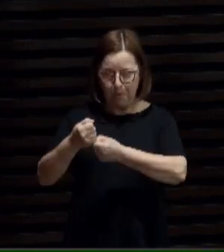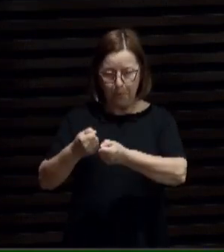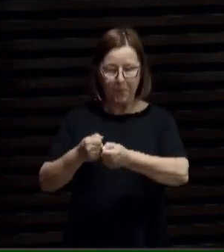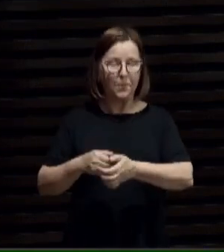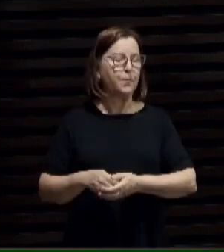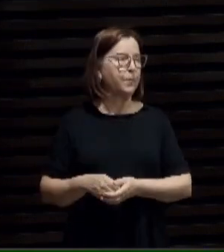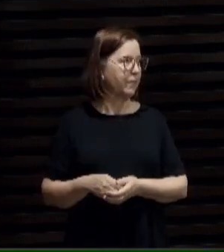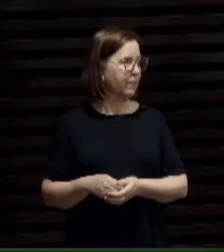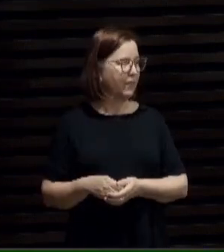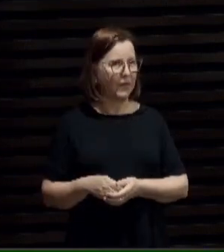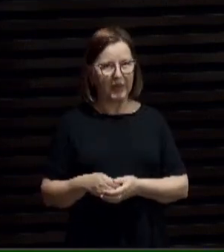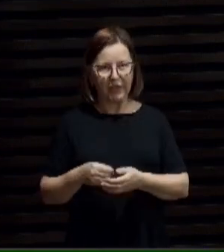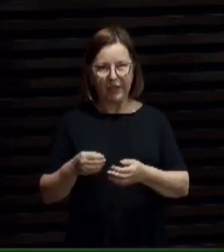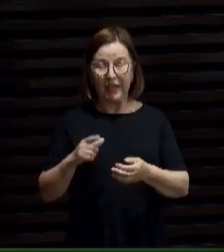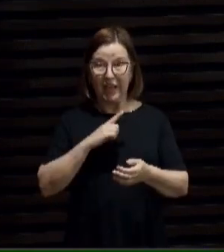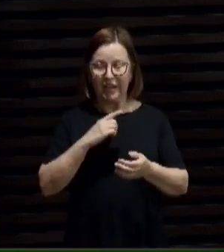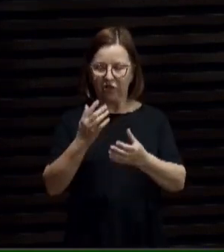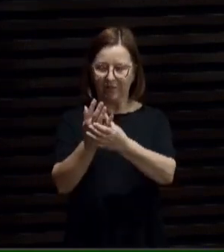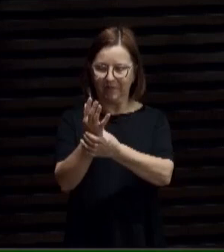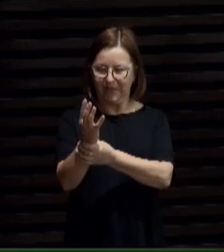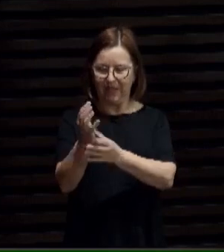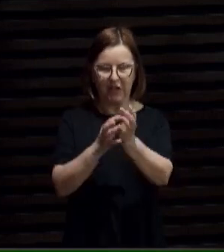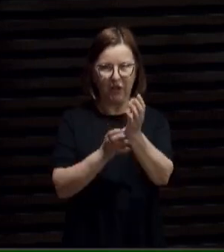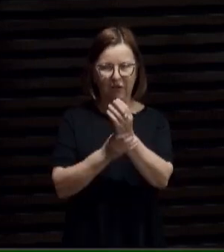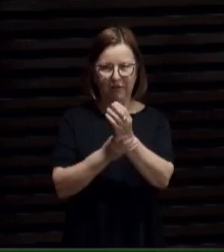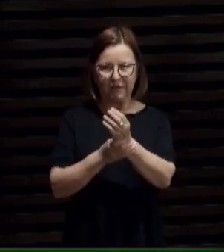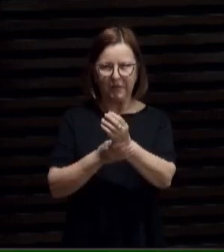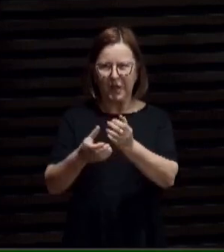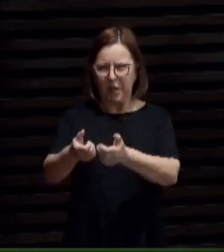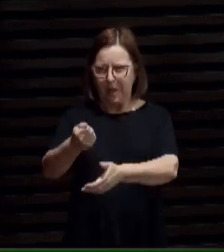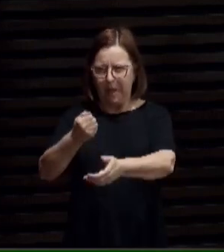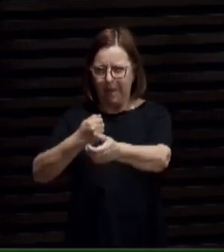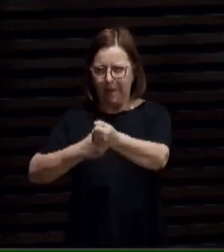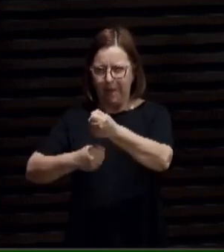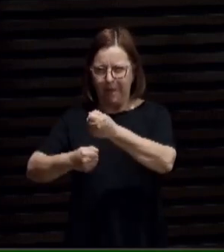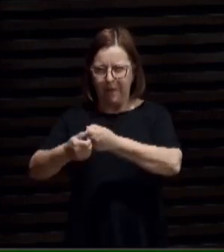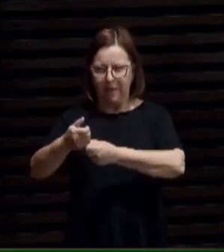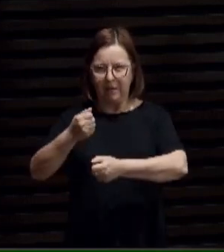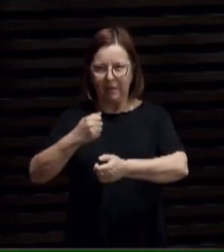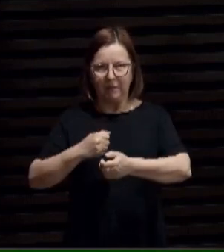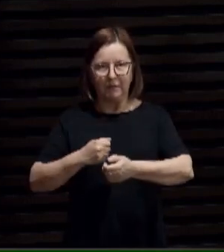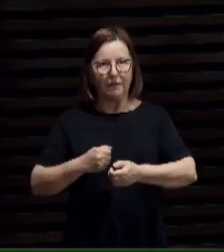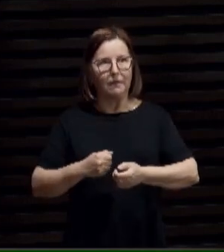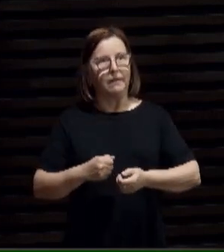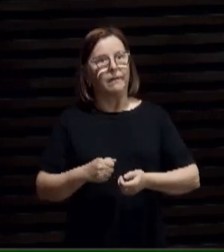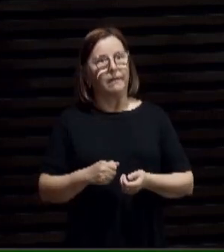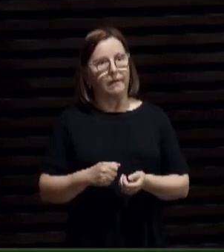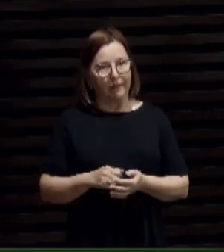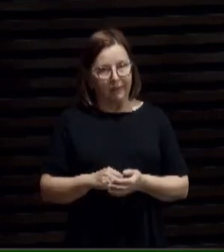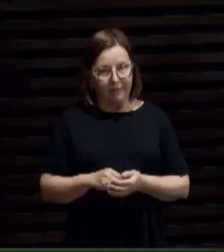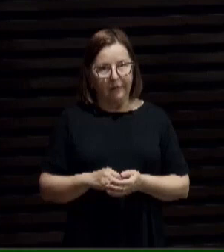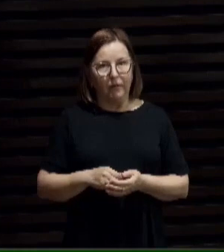Ele estava com a luva, e vai puxando, e eu enrolando, puxando. Meu amigo, quando nós pusemos